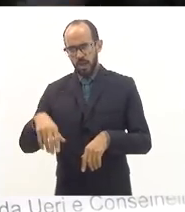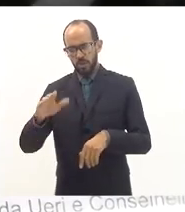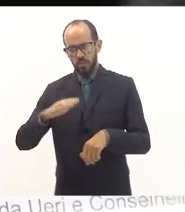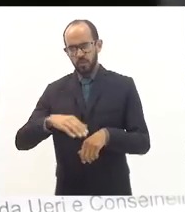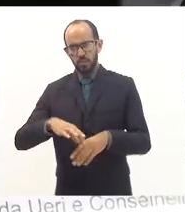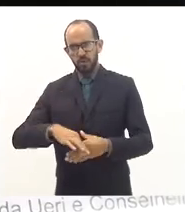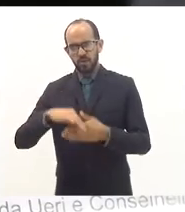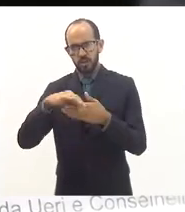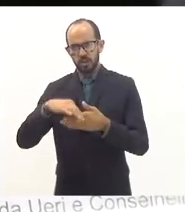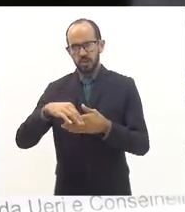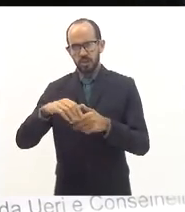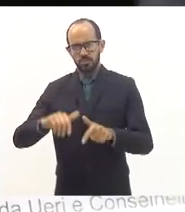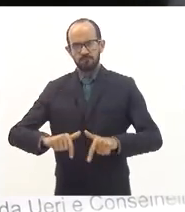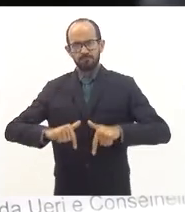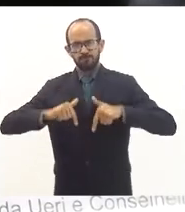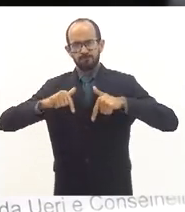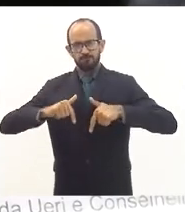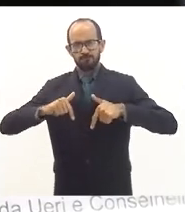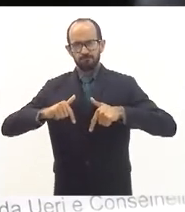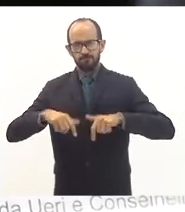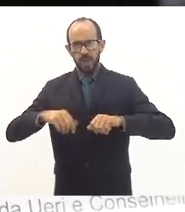dos Deputados,